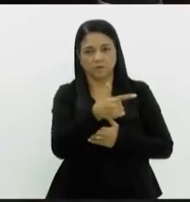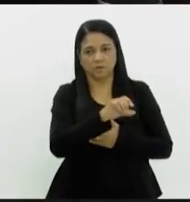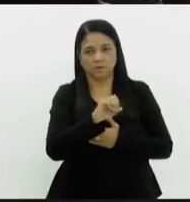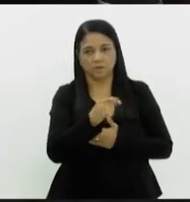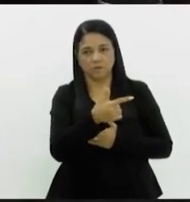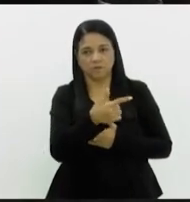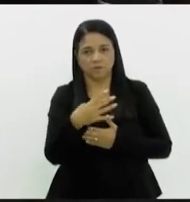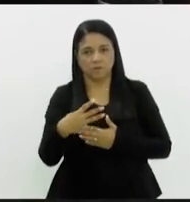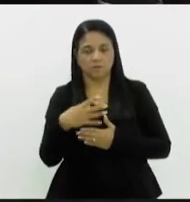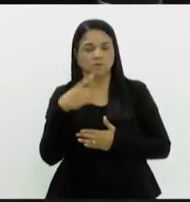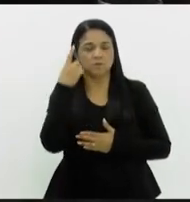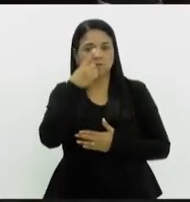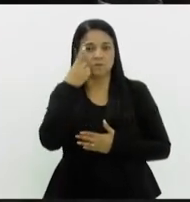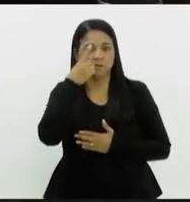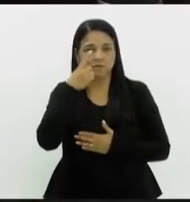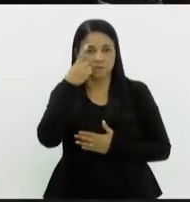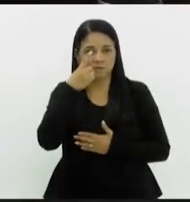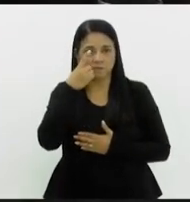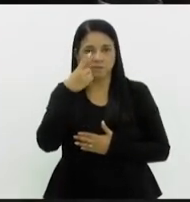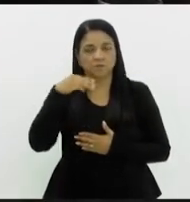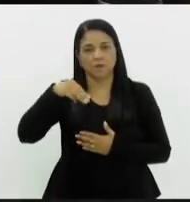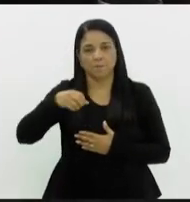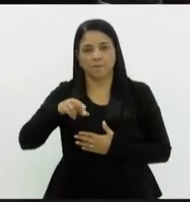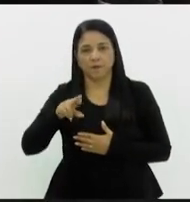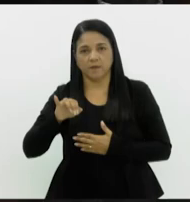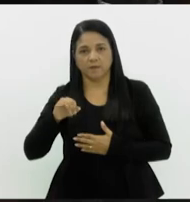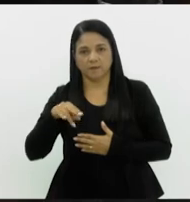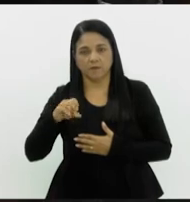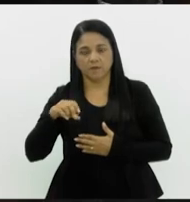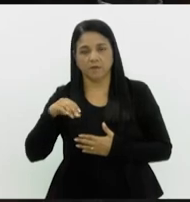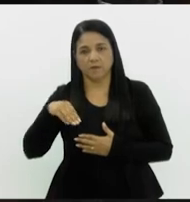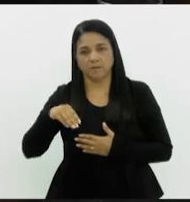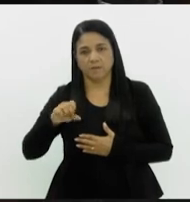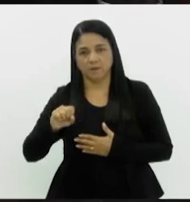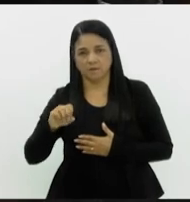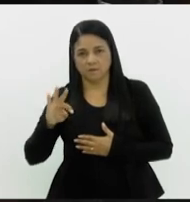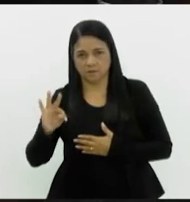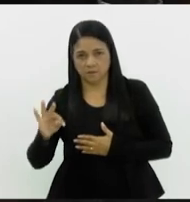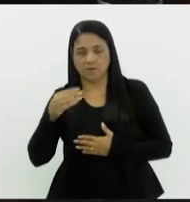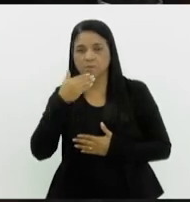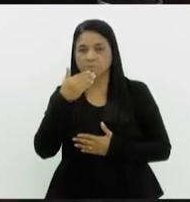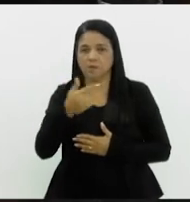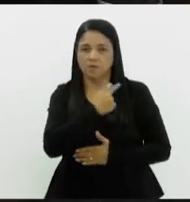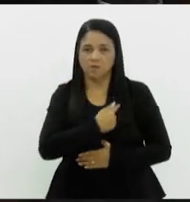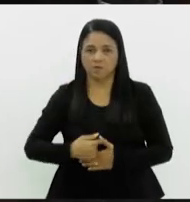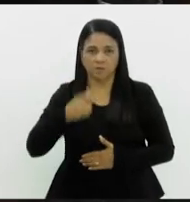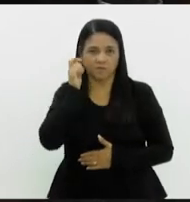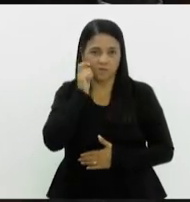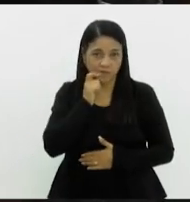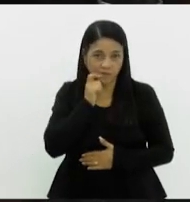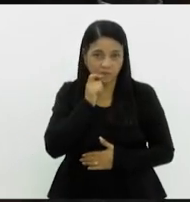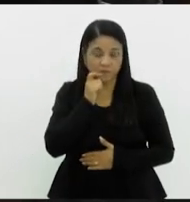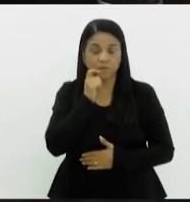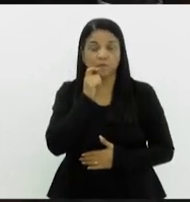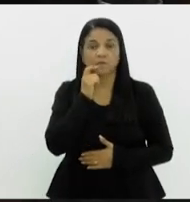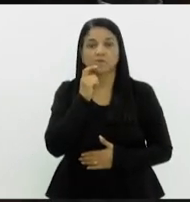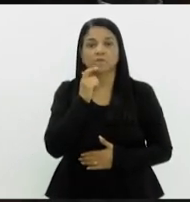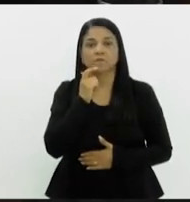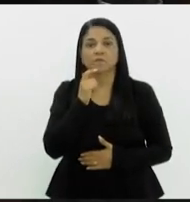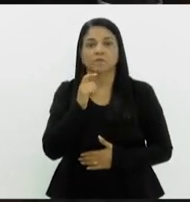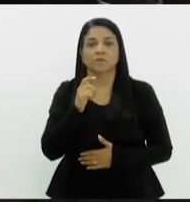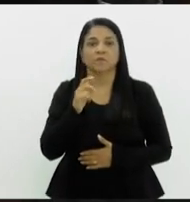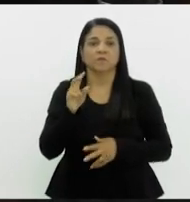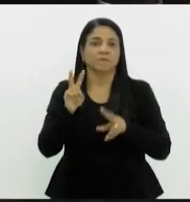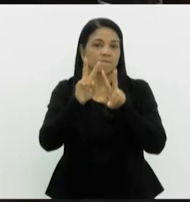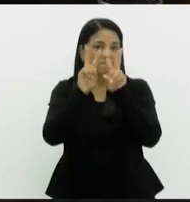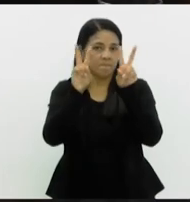de autoria da deputada Marina do MSD, que solicita o excelentíssimo senhor governador do Estado, o senhor